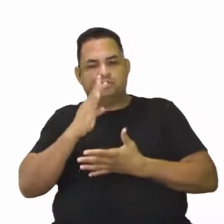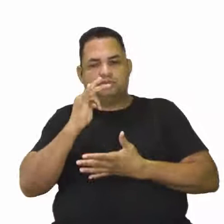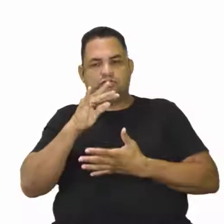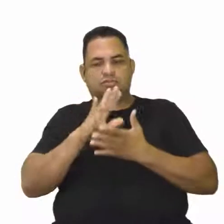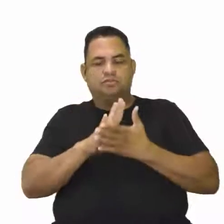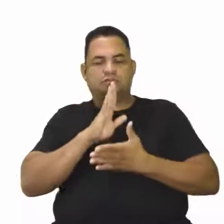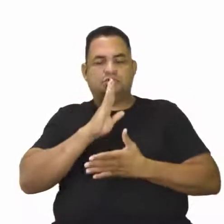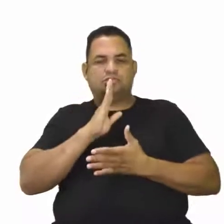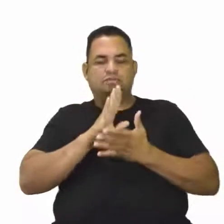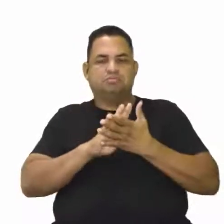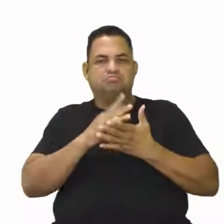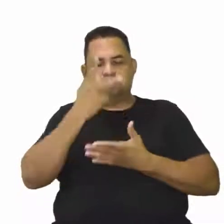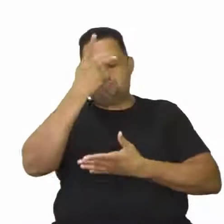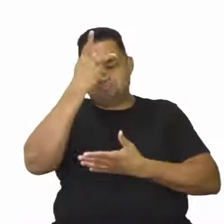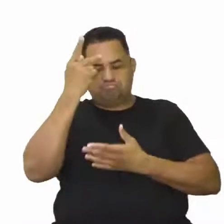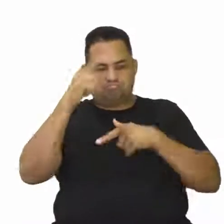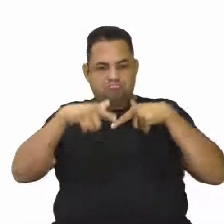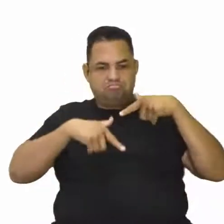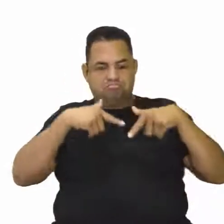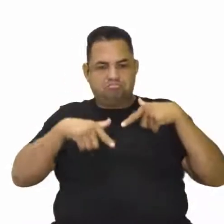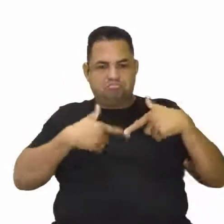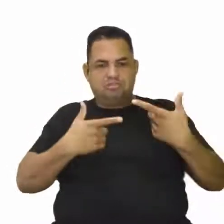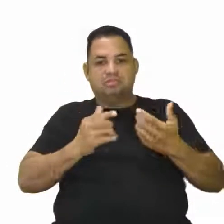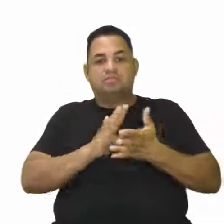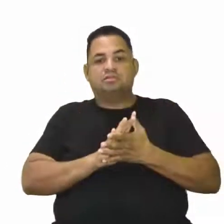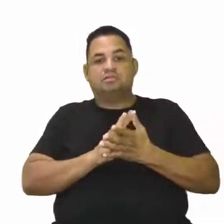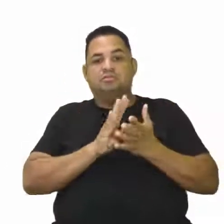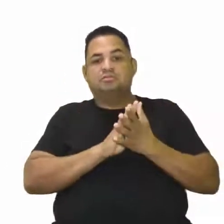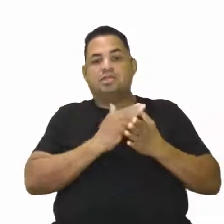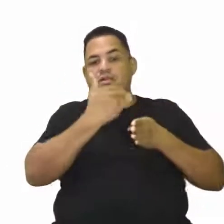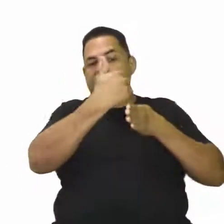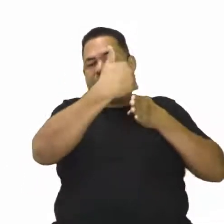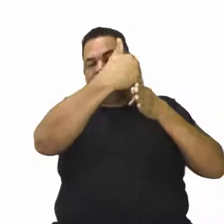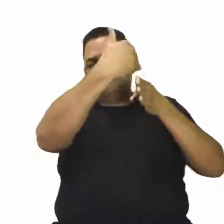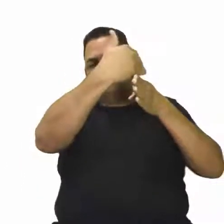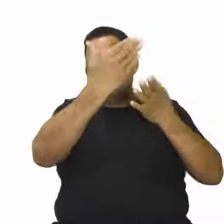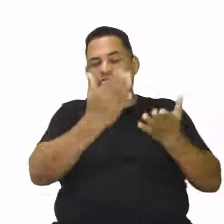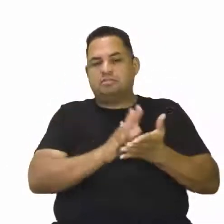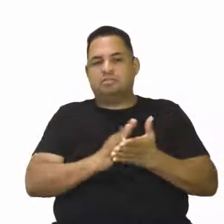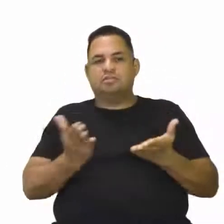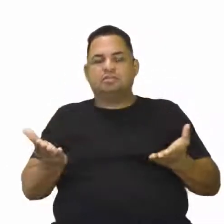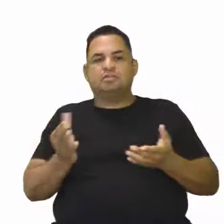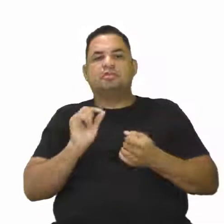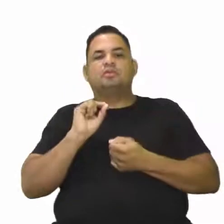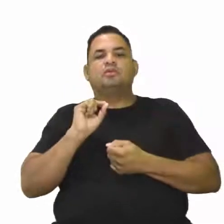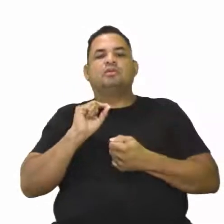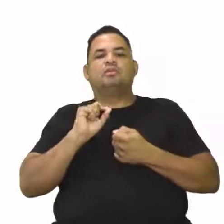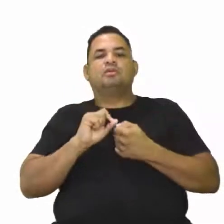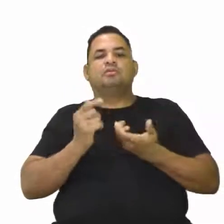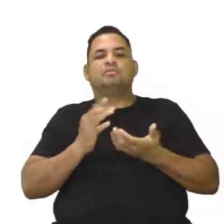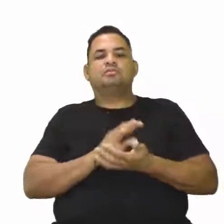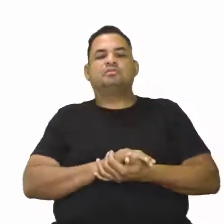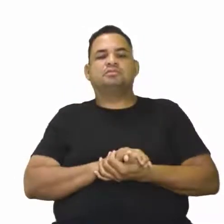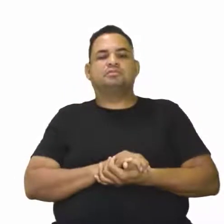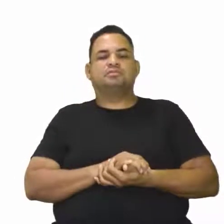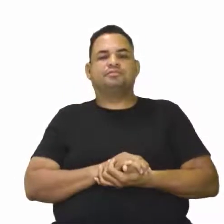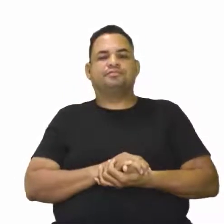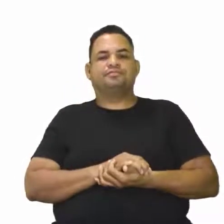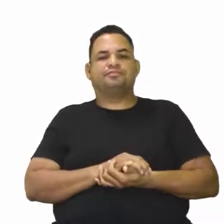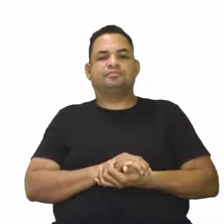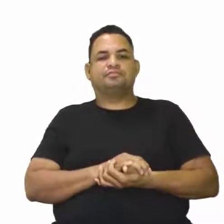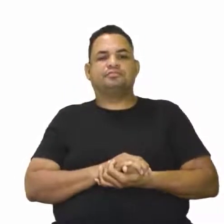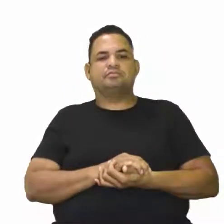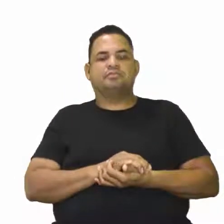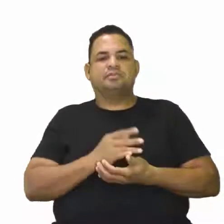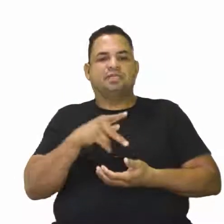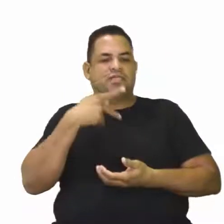conhece alguém que trabalha em construção civil, vai entender melhor ainda, né, o que é as estruturas pré-moldadas. Então,